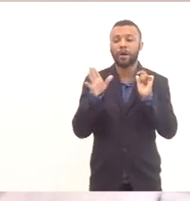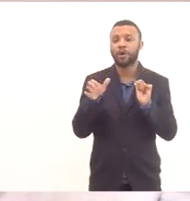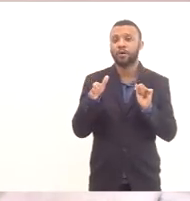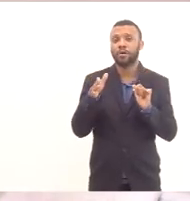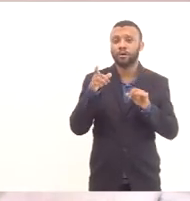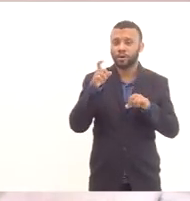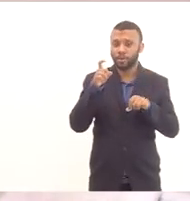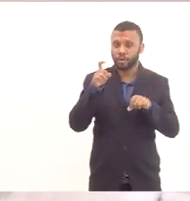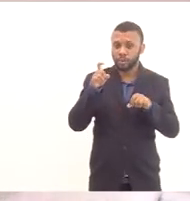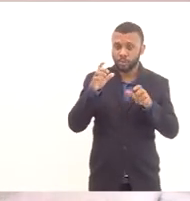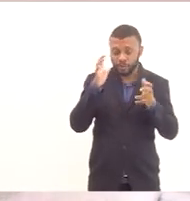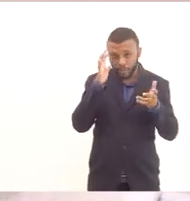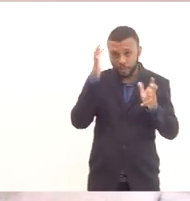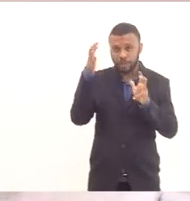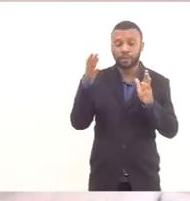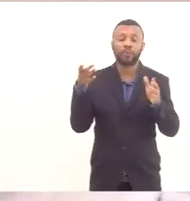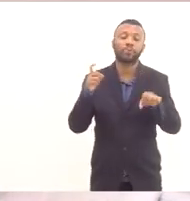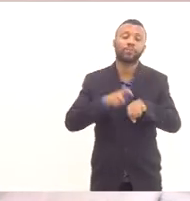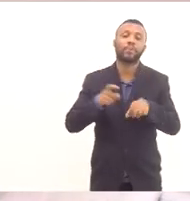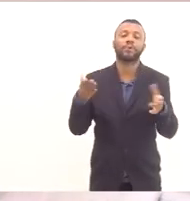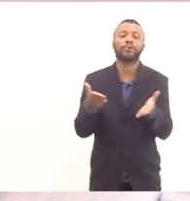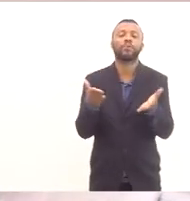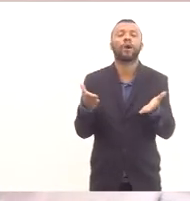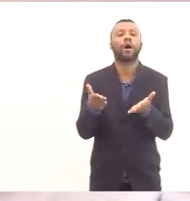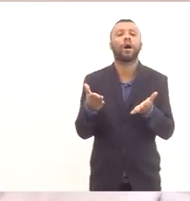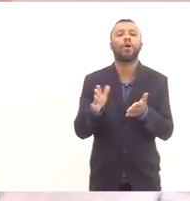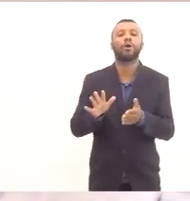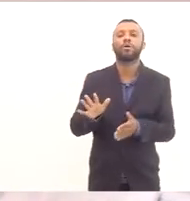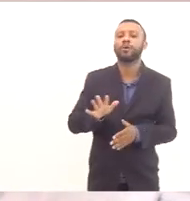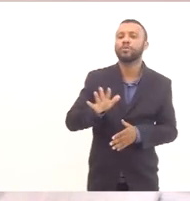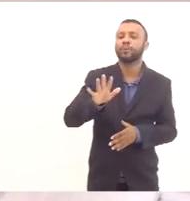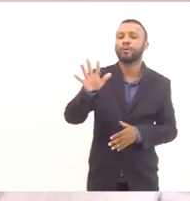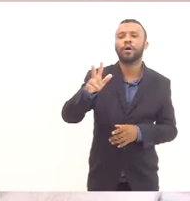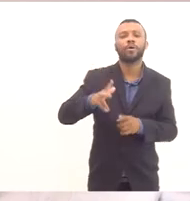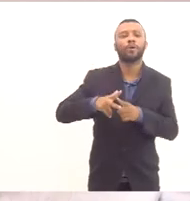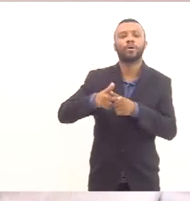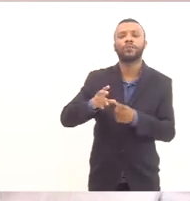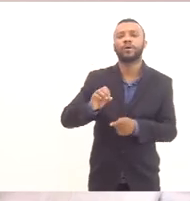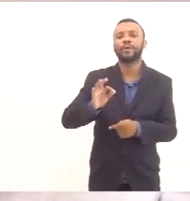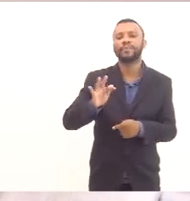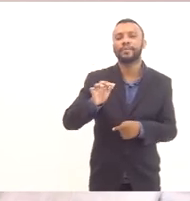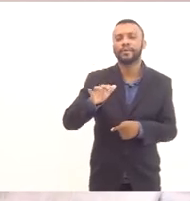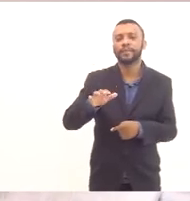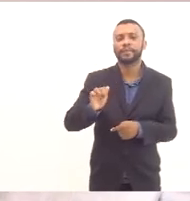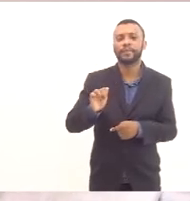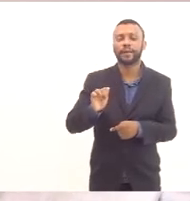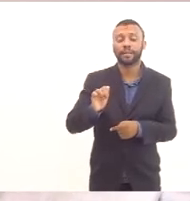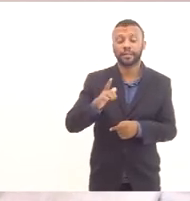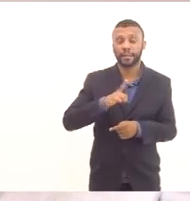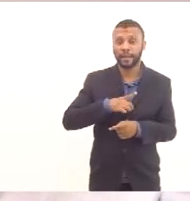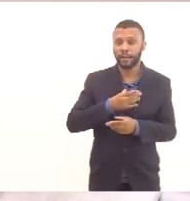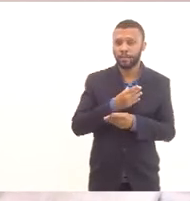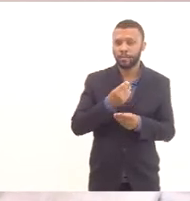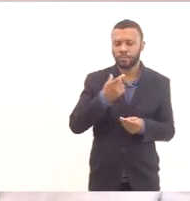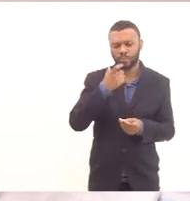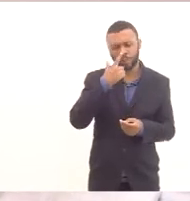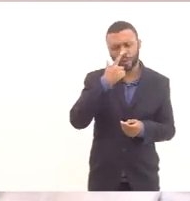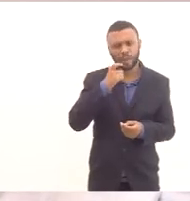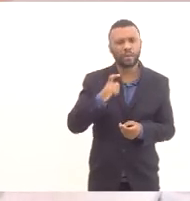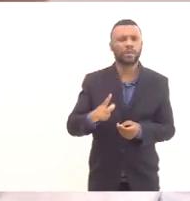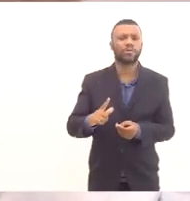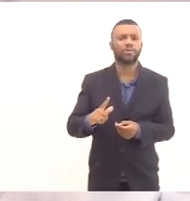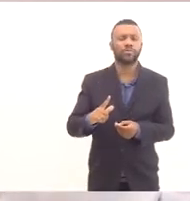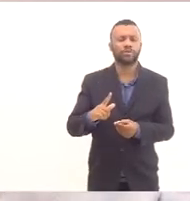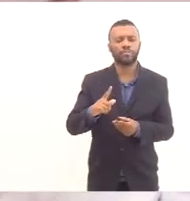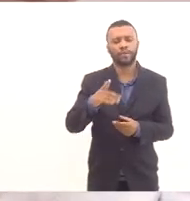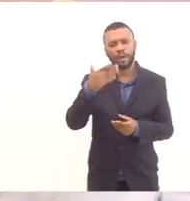atual do Morro da oficina então a gente percebe muito além do entulho obviamente mas muito lixo O que